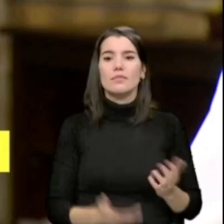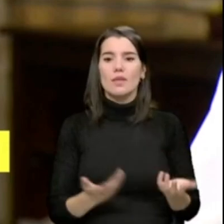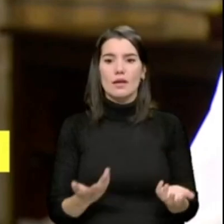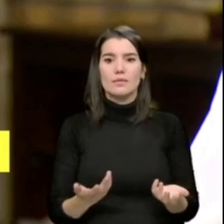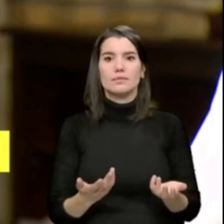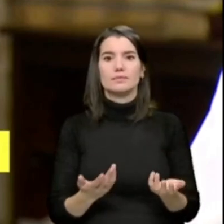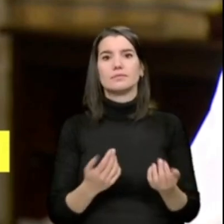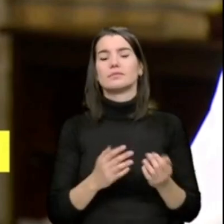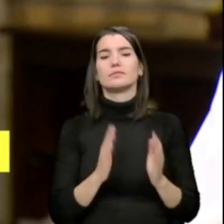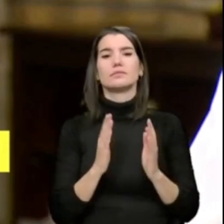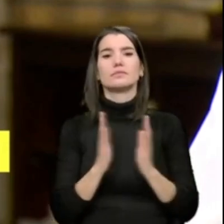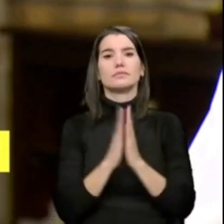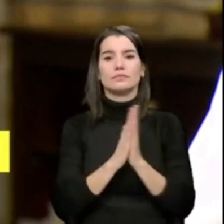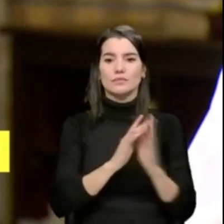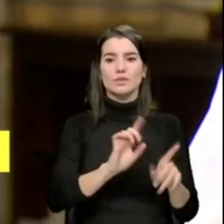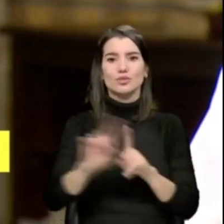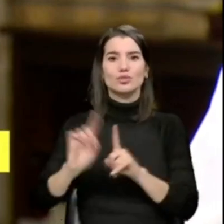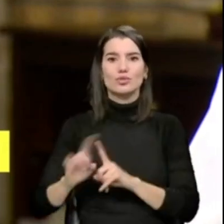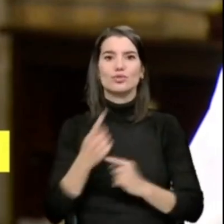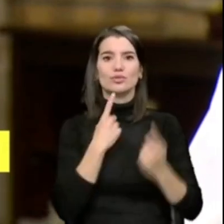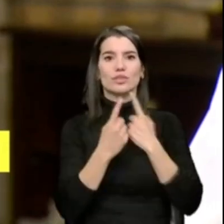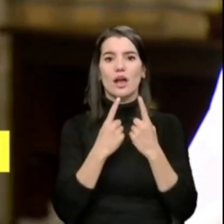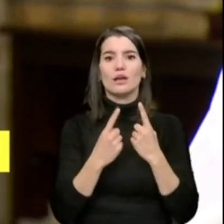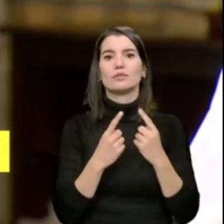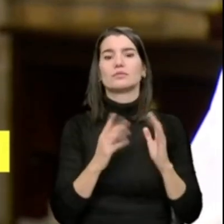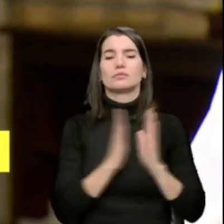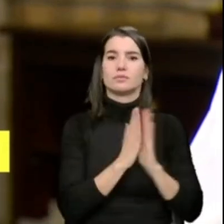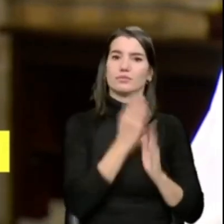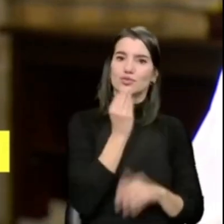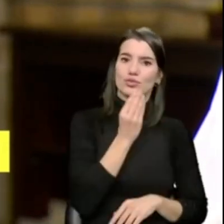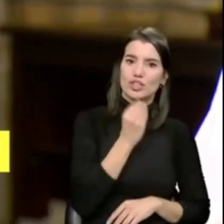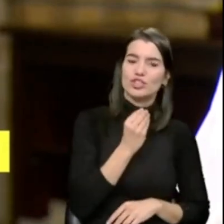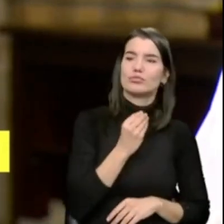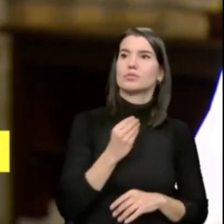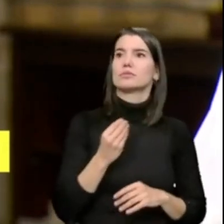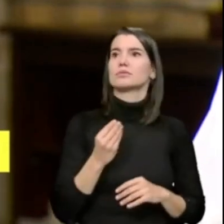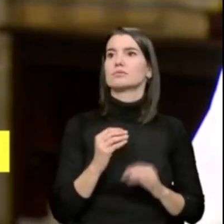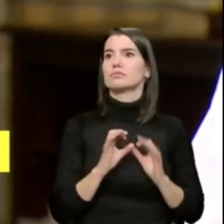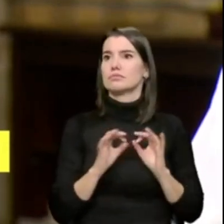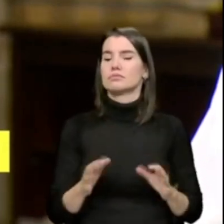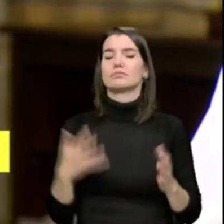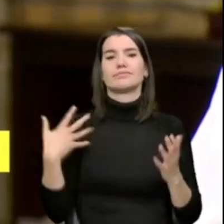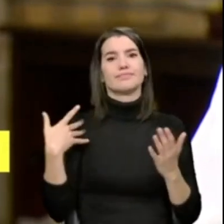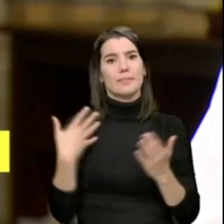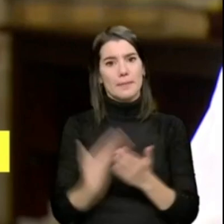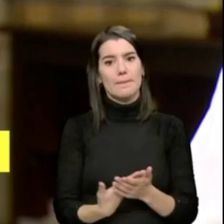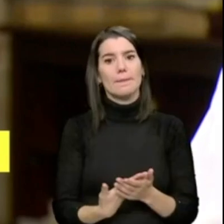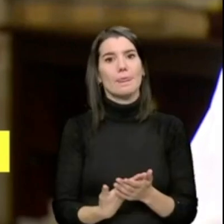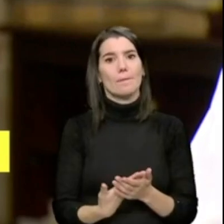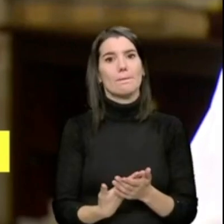O diálogo interreligioso, então, com o judaísmo, tem tido, na verdade,